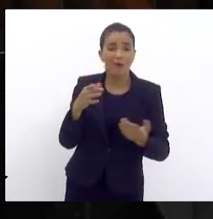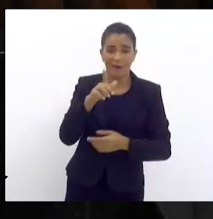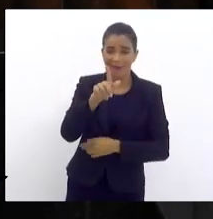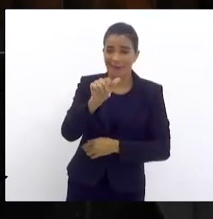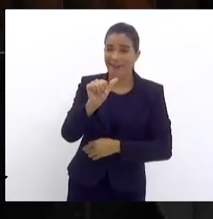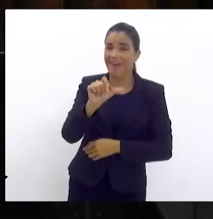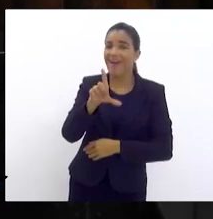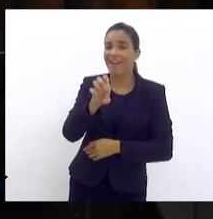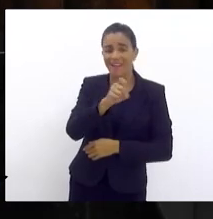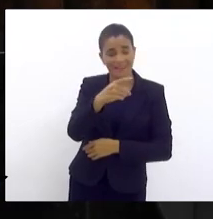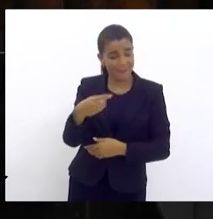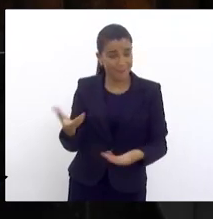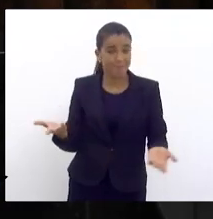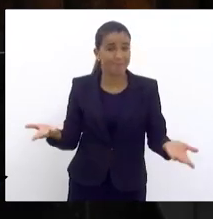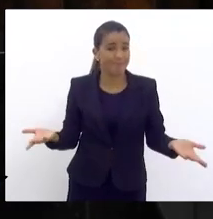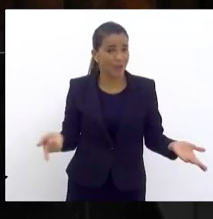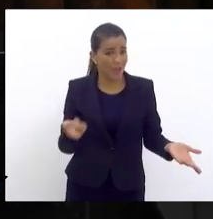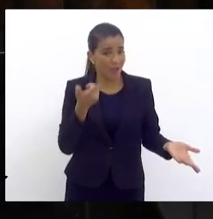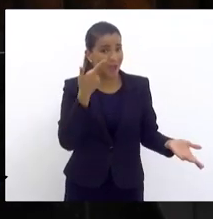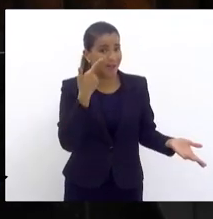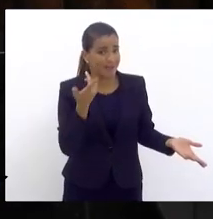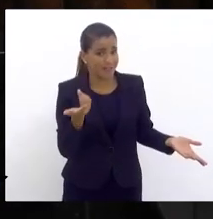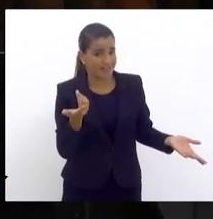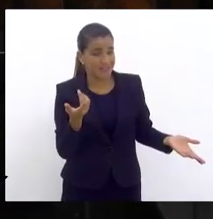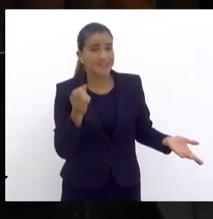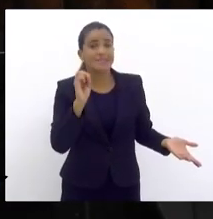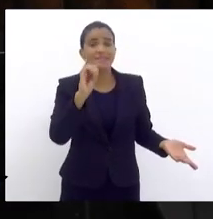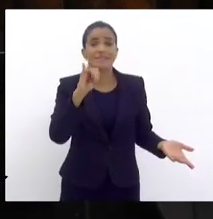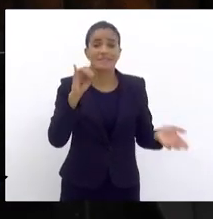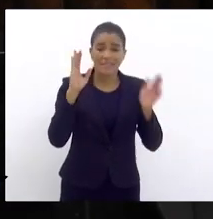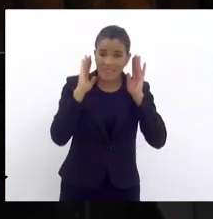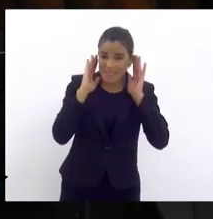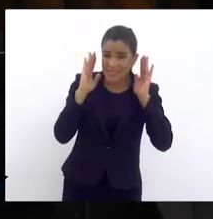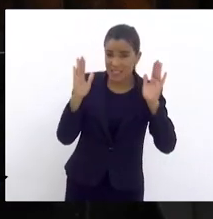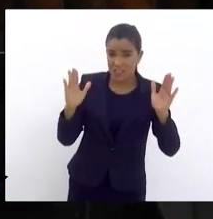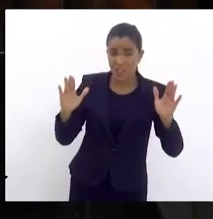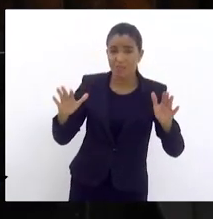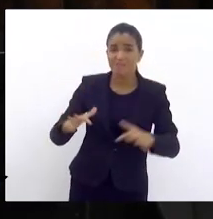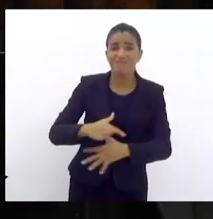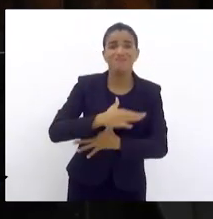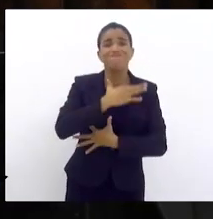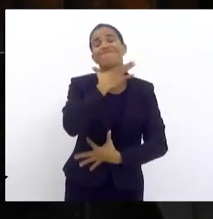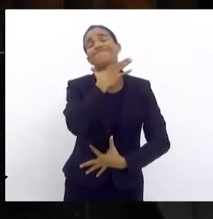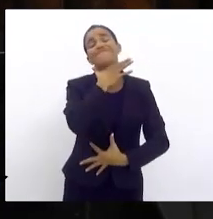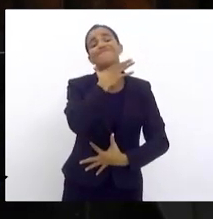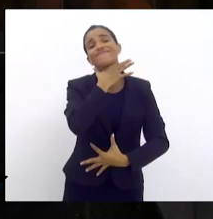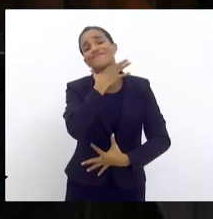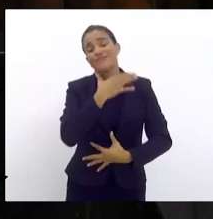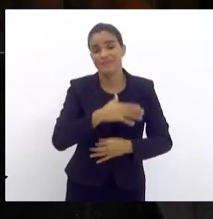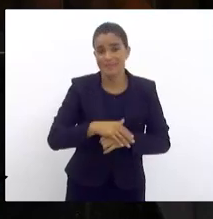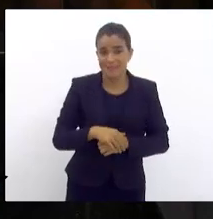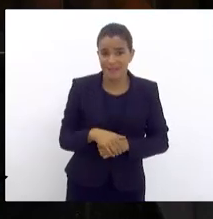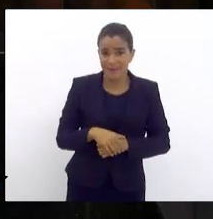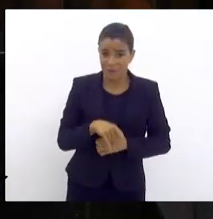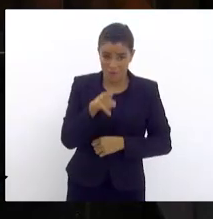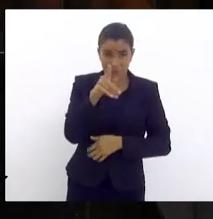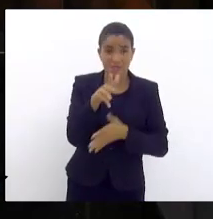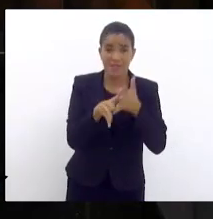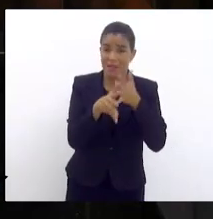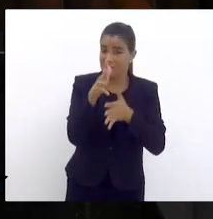olha se esse aeroporto colapsa como tá com lápis você tá